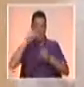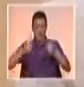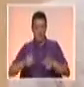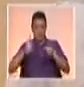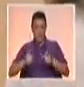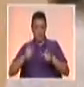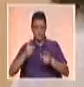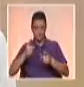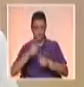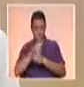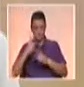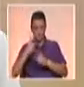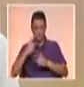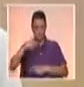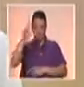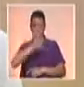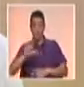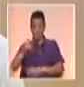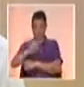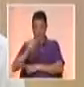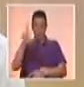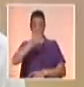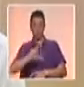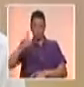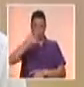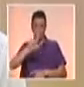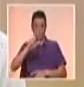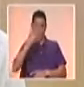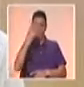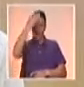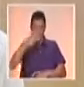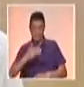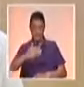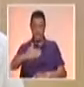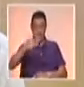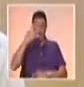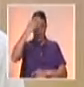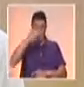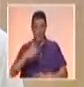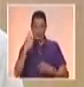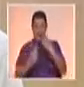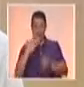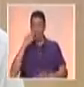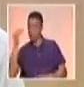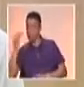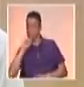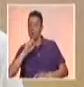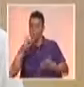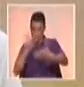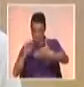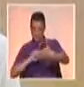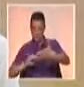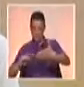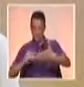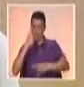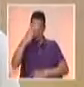A academia é durante o mês de julho, portanto, ela decorre durante 4 semanas. Sim. Cada aluno pode inscrever-se, algum aluno inscreve-se